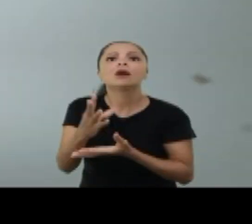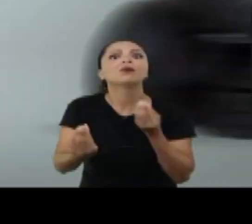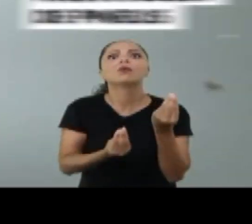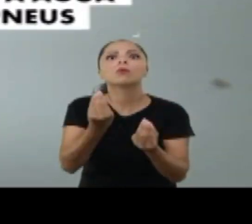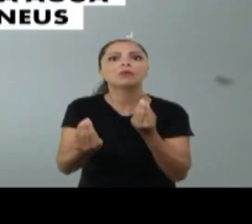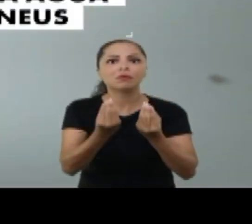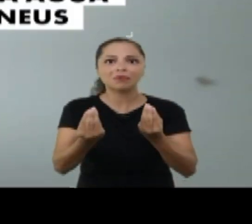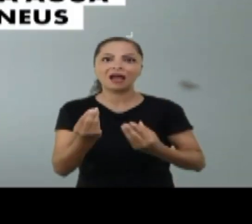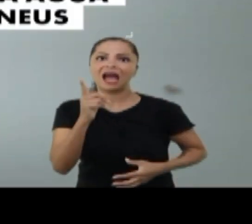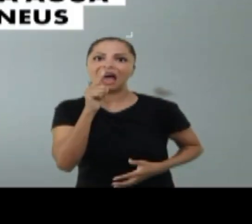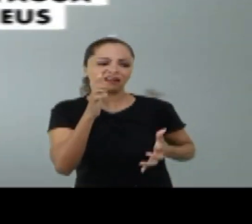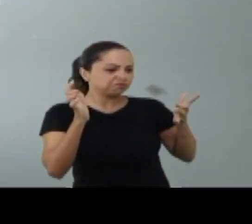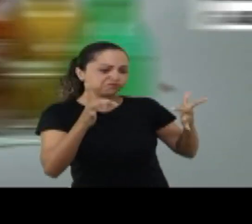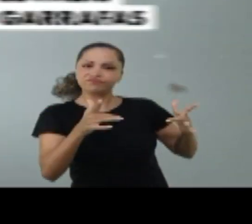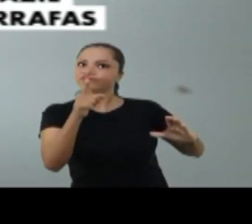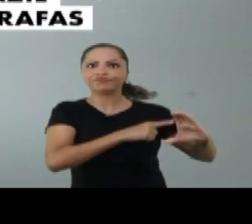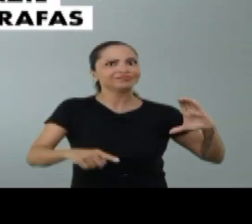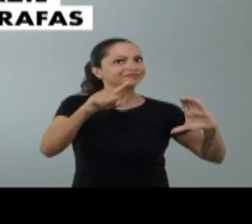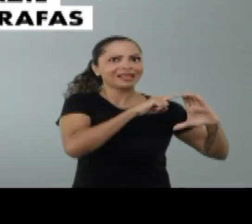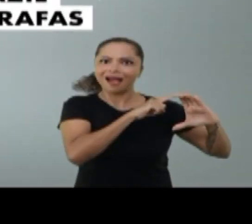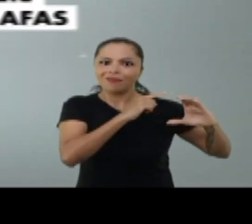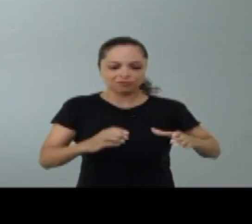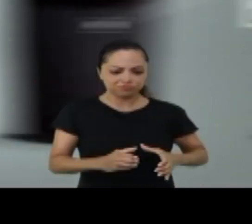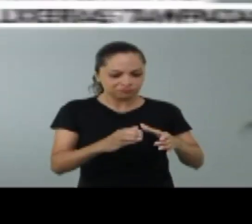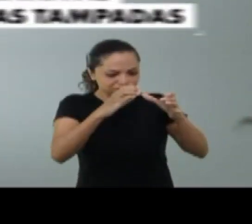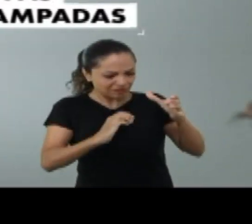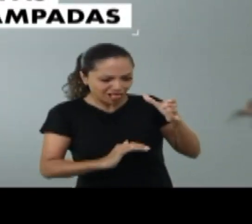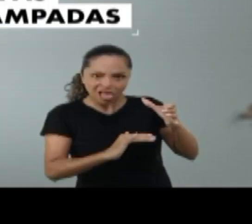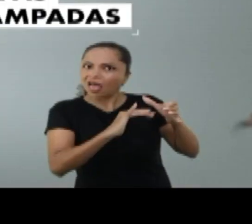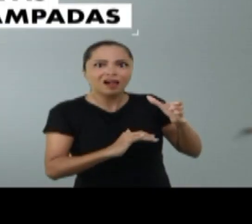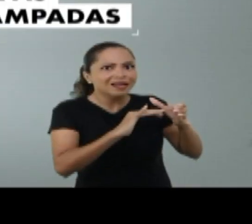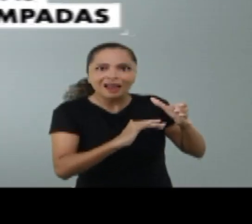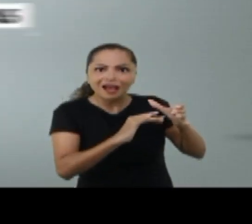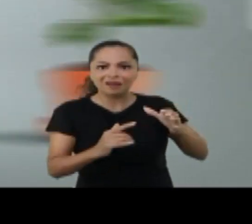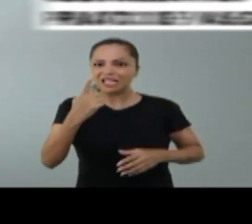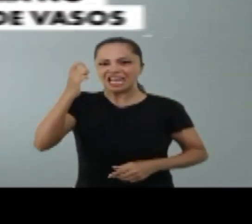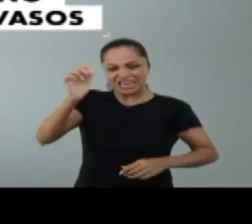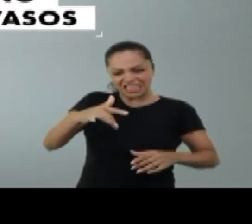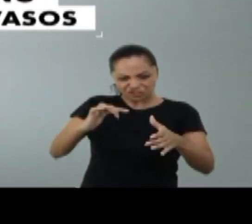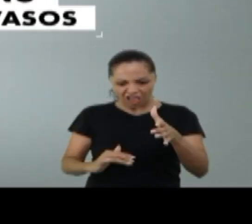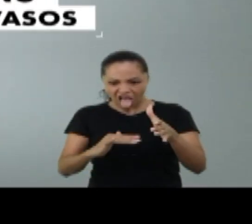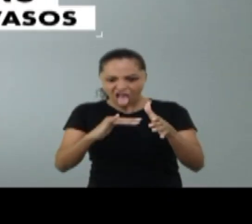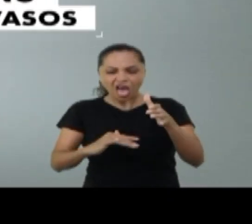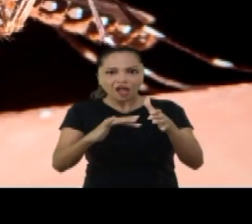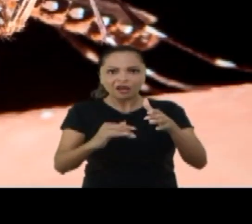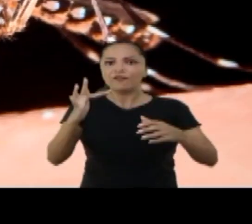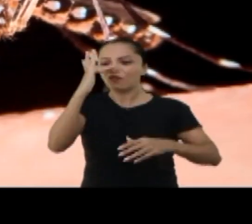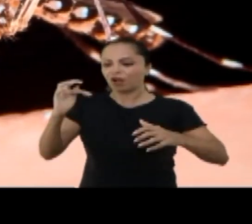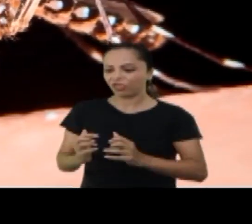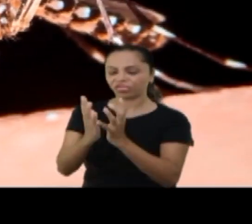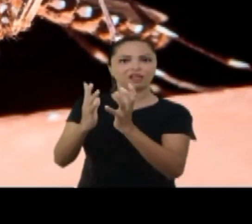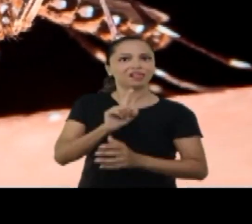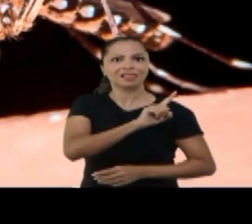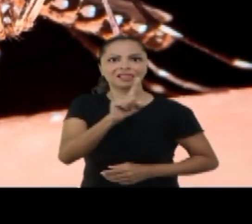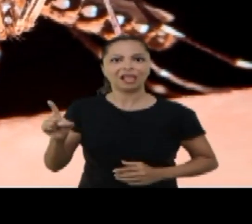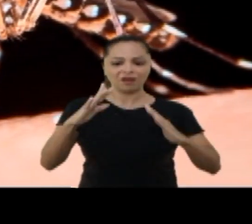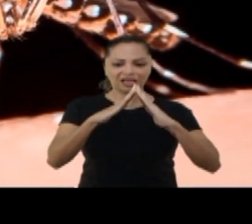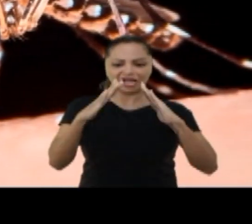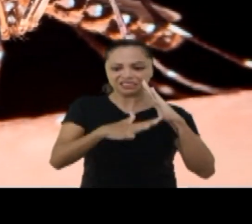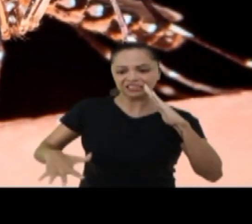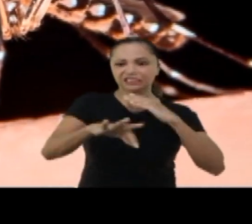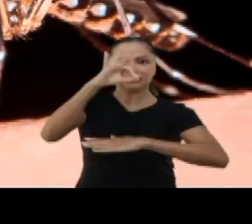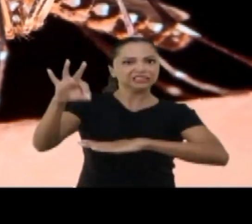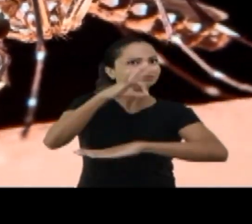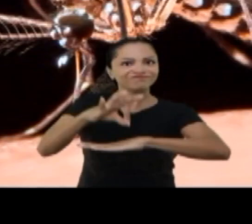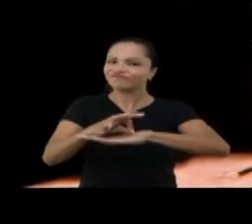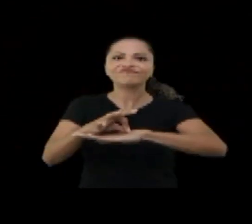perigo, elimine a água parada de pneus, garrafas, lixeiras e pratos de vasos. Não crie seu maior